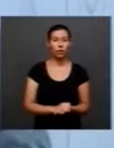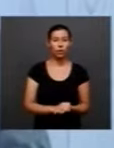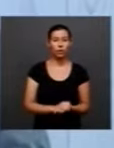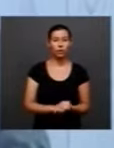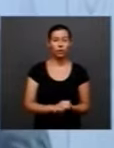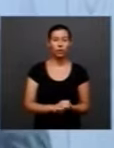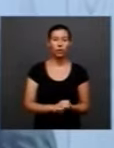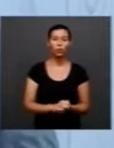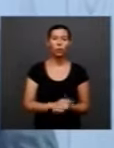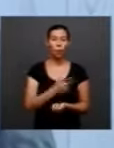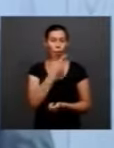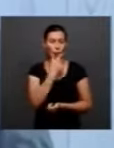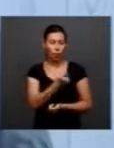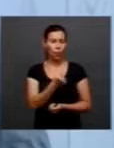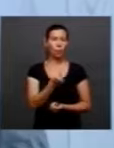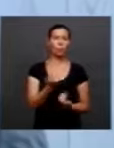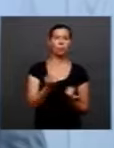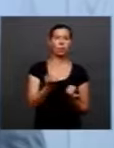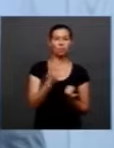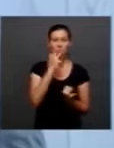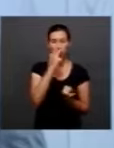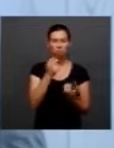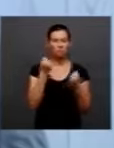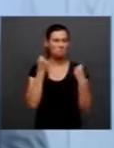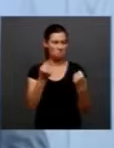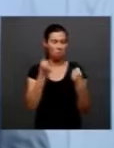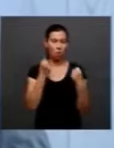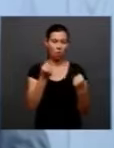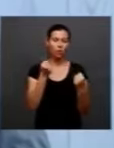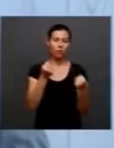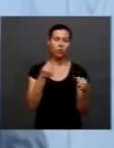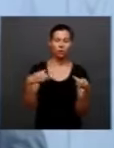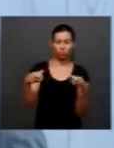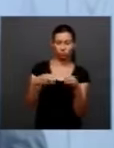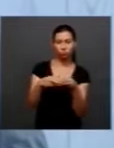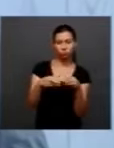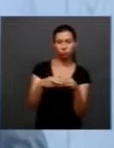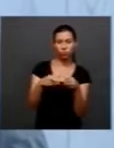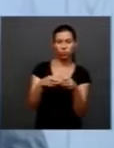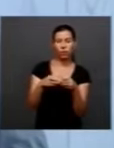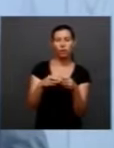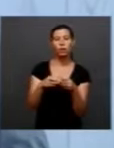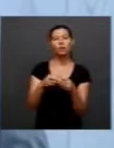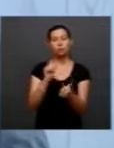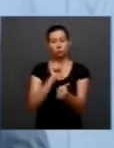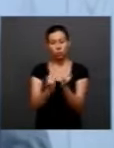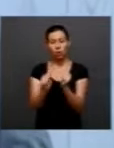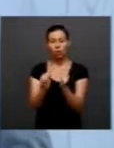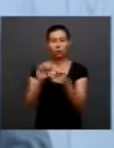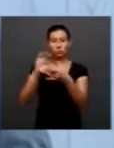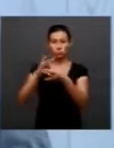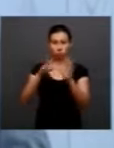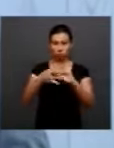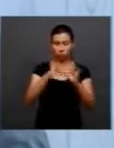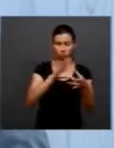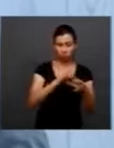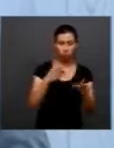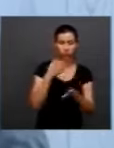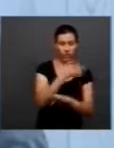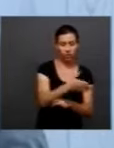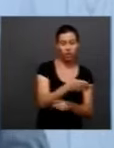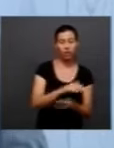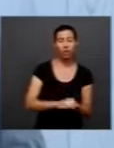masculino. Nesse sentido, as pessoas ou homens que não apresentam uma performance de gênero